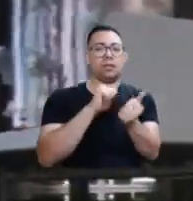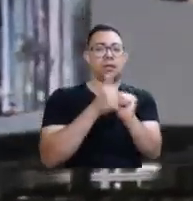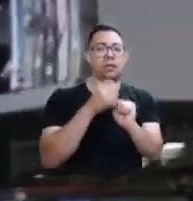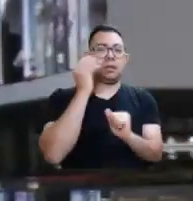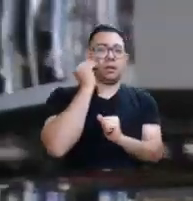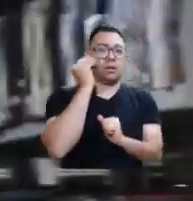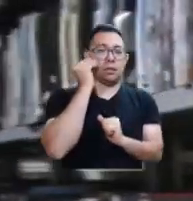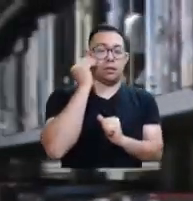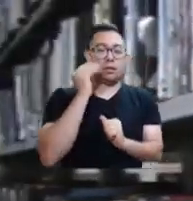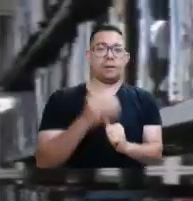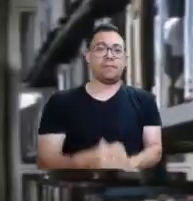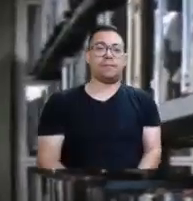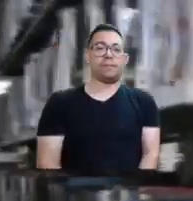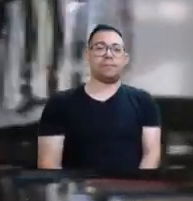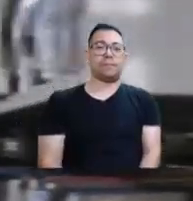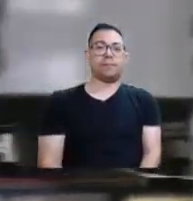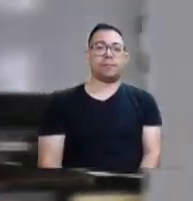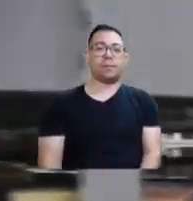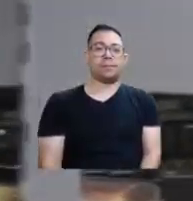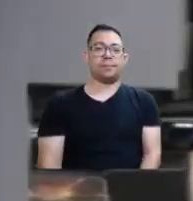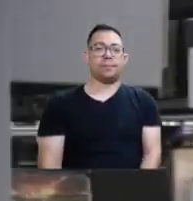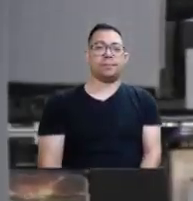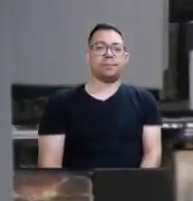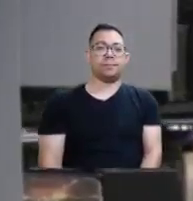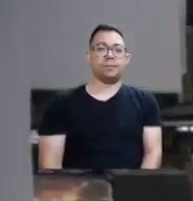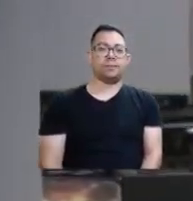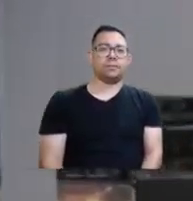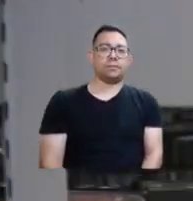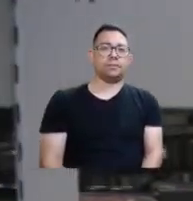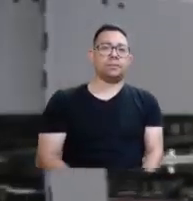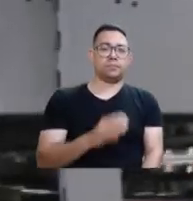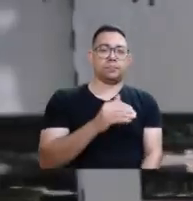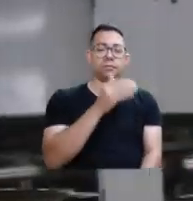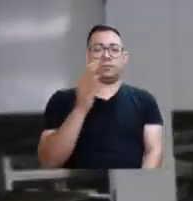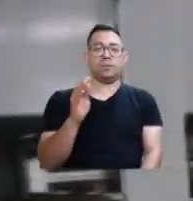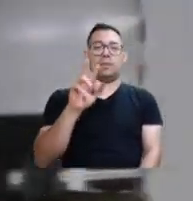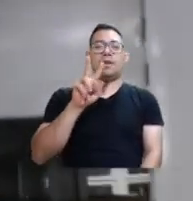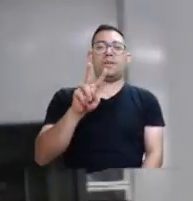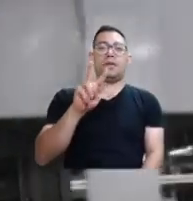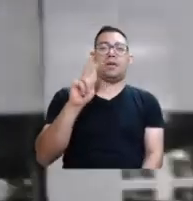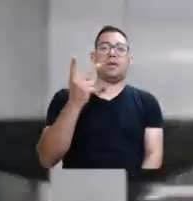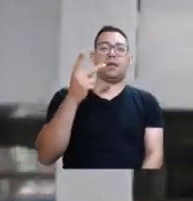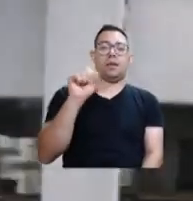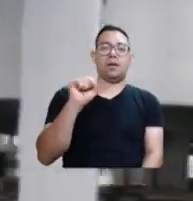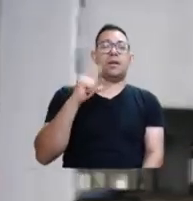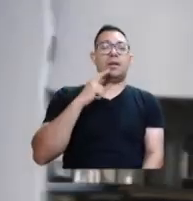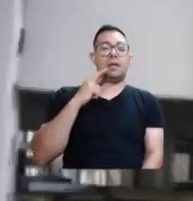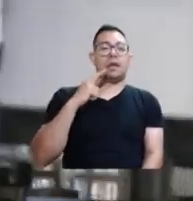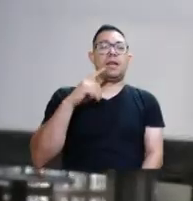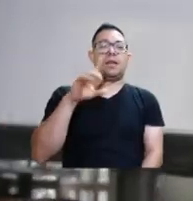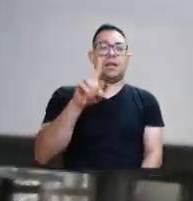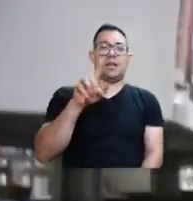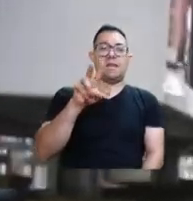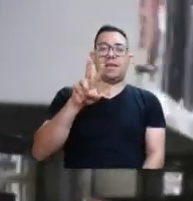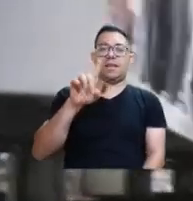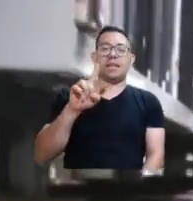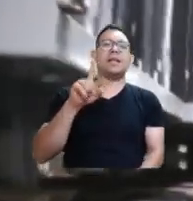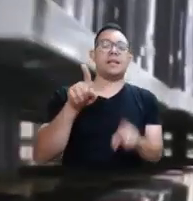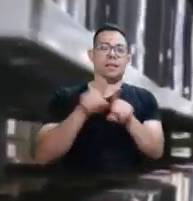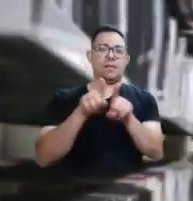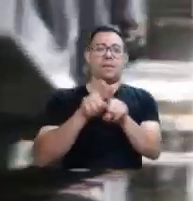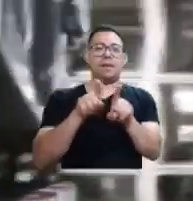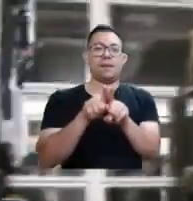prateleiras aqui utilizadas com livros, então não daria para espalhar. E do lado de cá nós colocamos um pouquinho mais de VHS